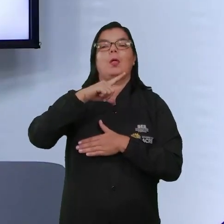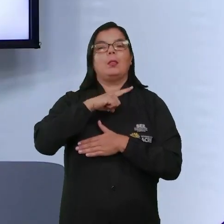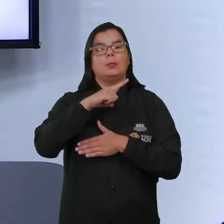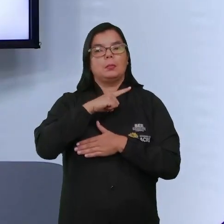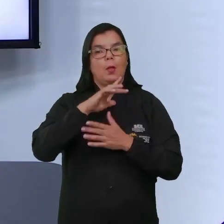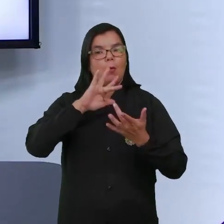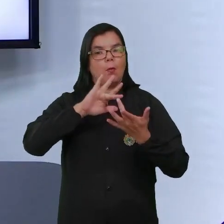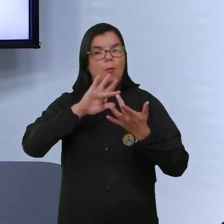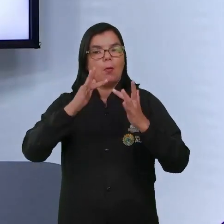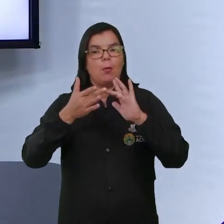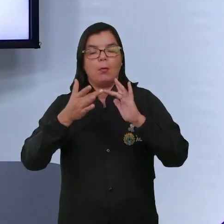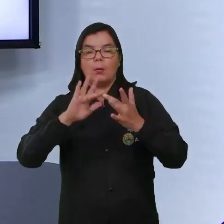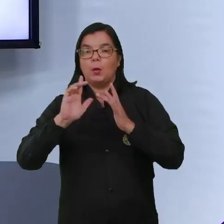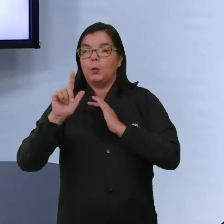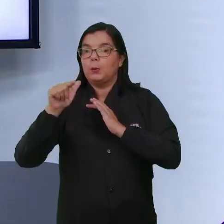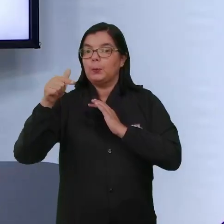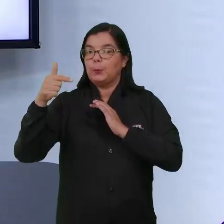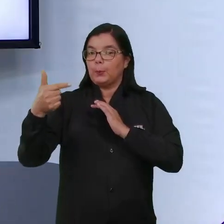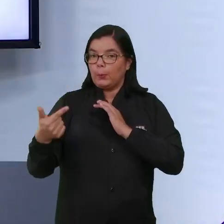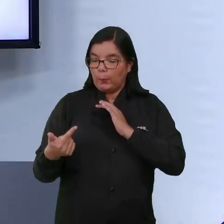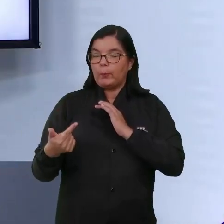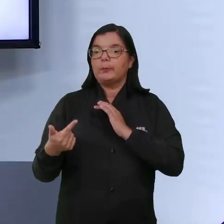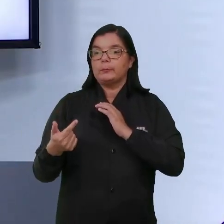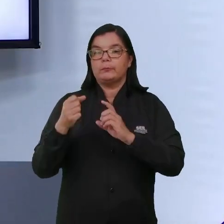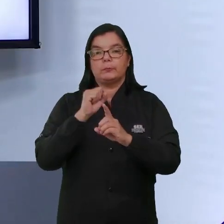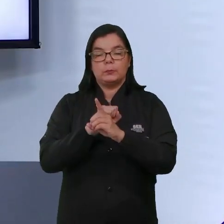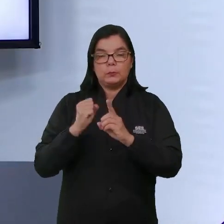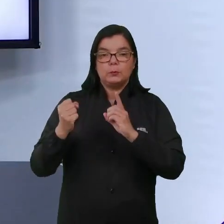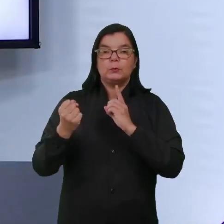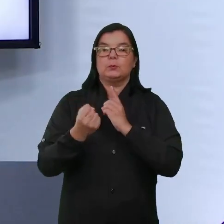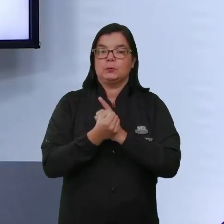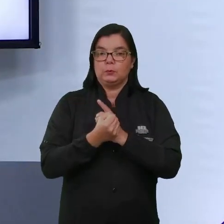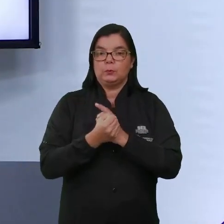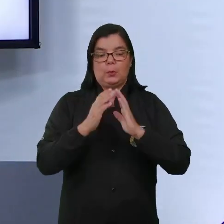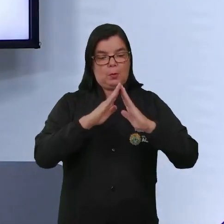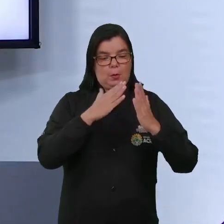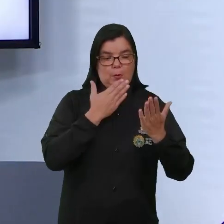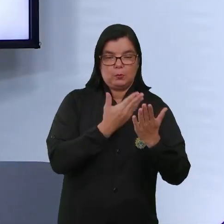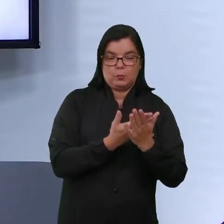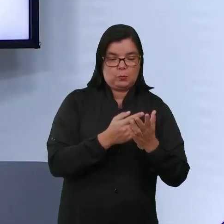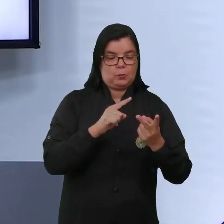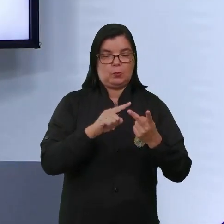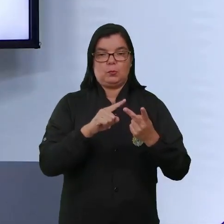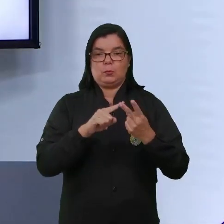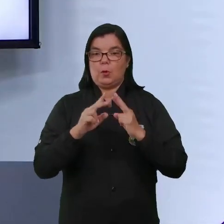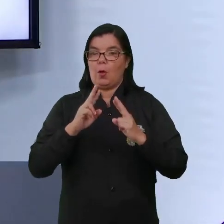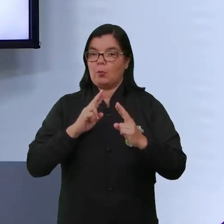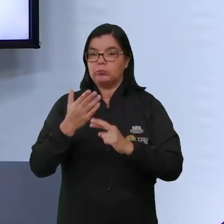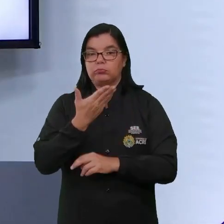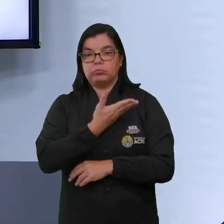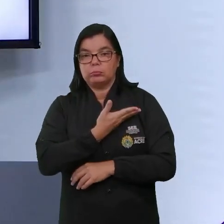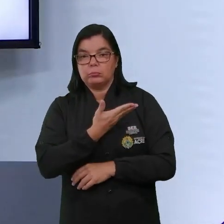tendo contato com outros cenários sociais, a escola, as relações de